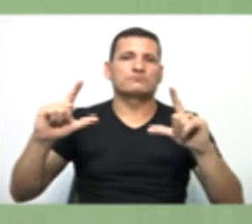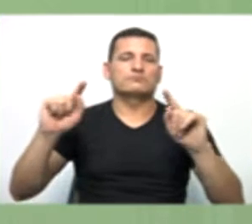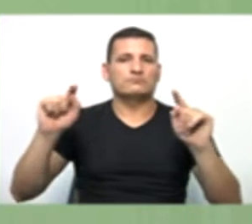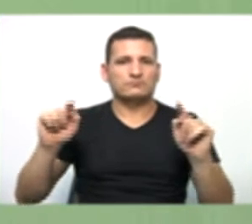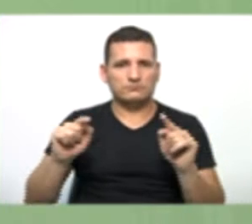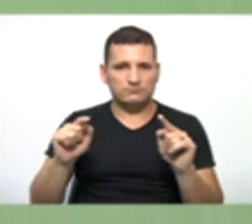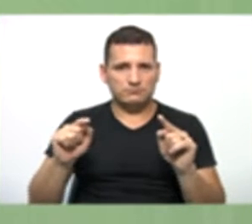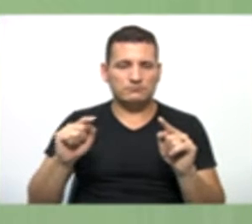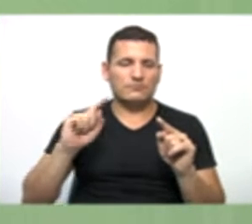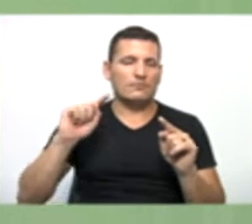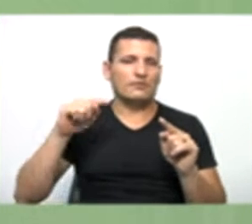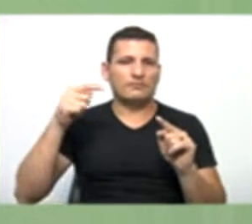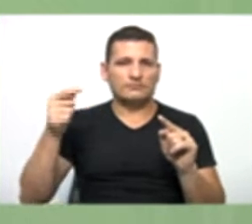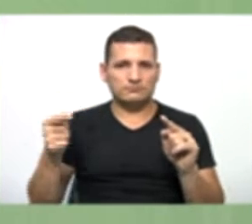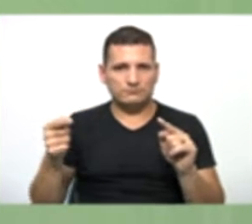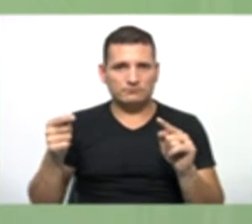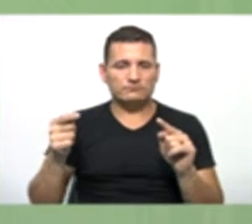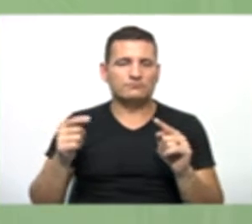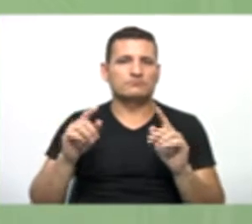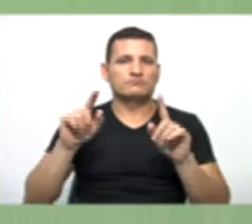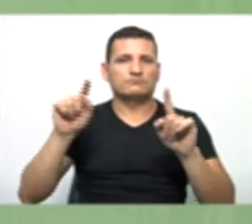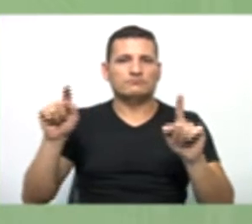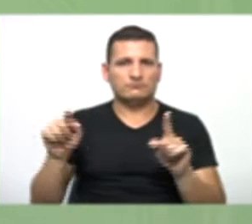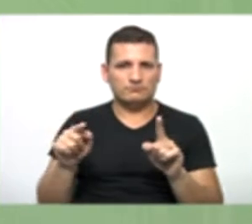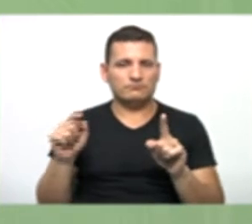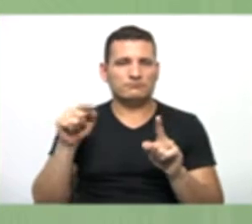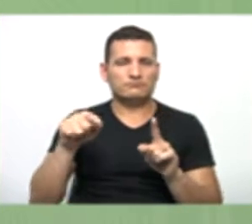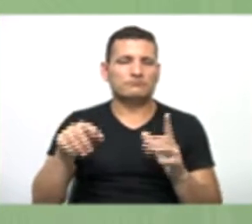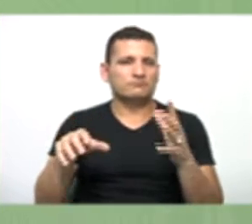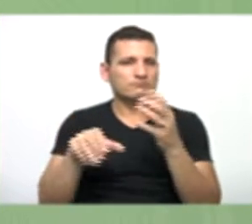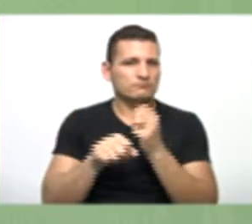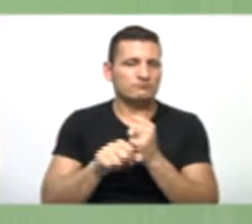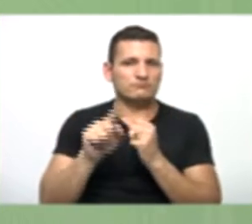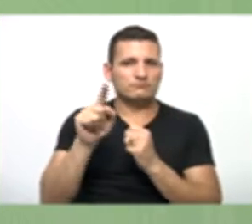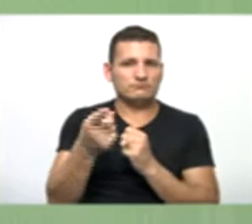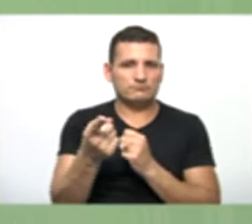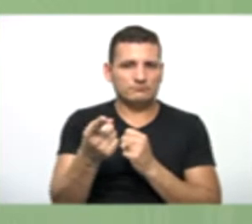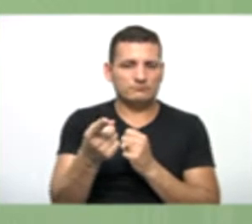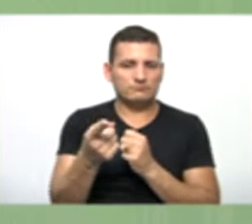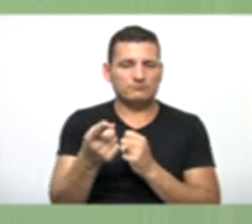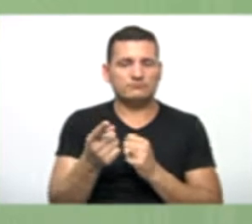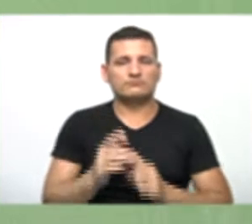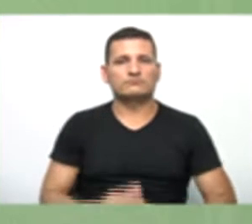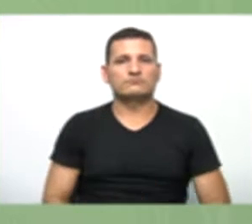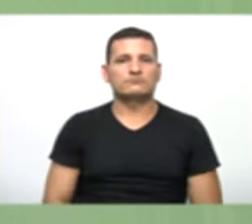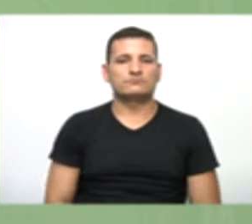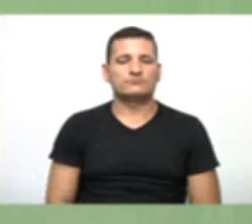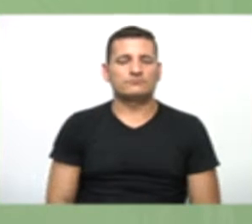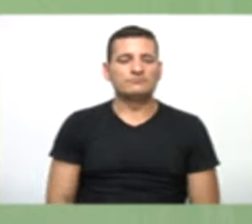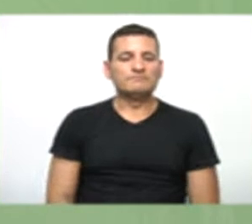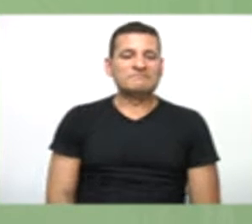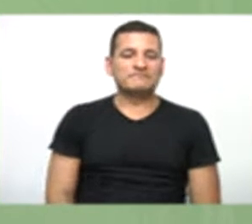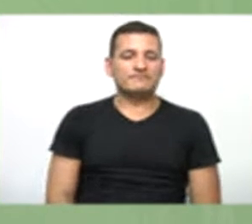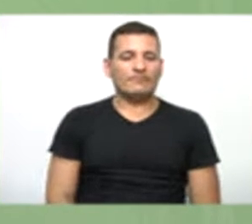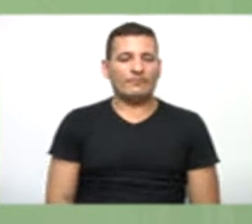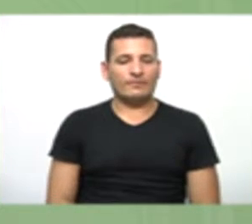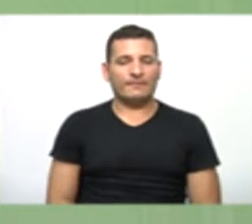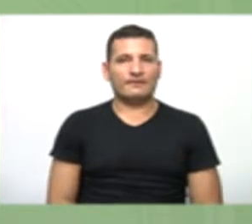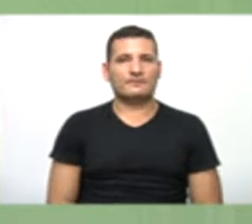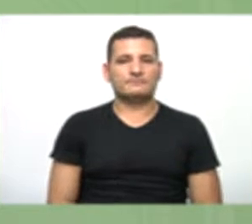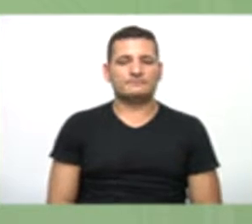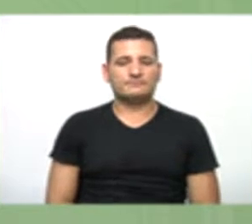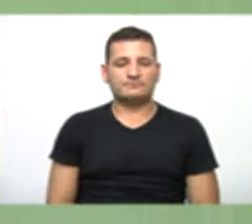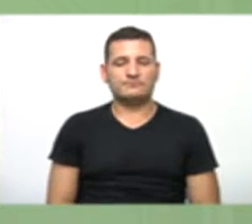parênteses e por fim multiplica o resultado do parênteses com 1.000. Então vamos fazer esse cálculo? Passo a passo nós vamos